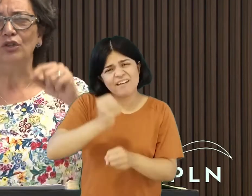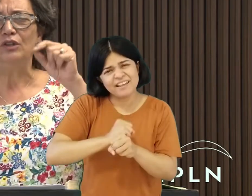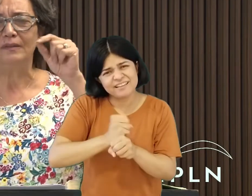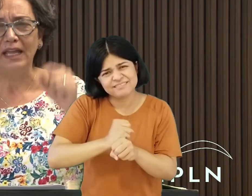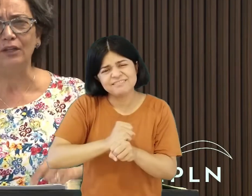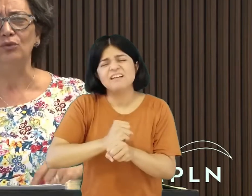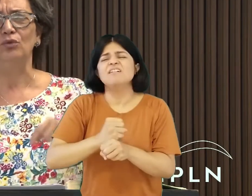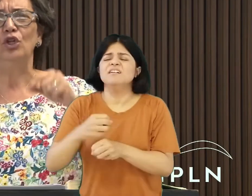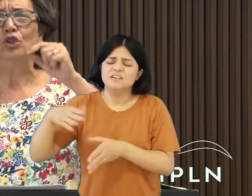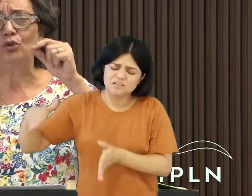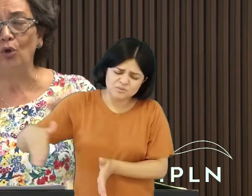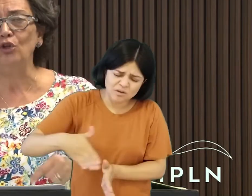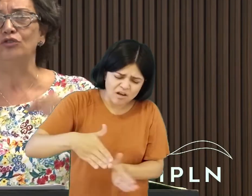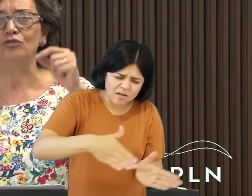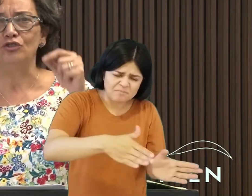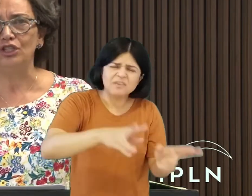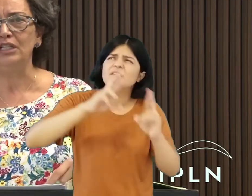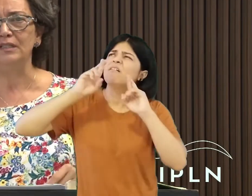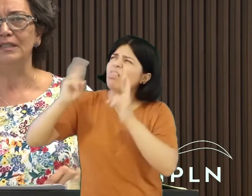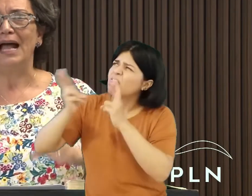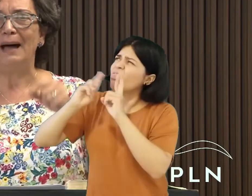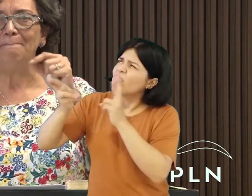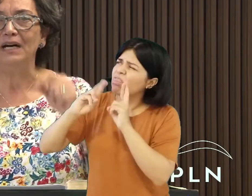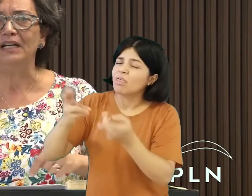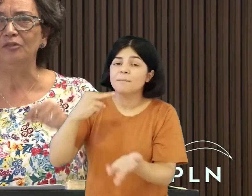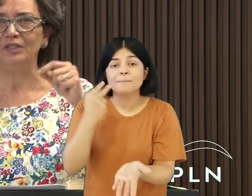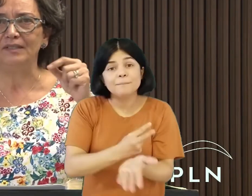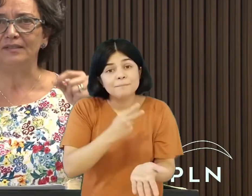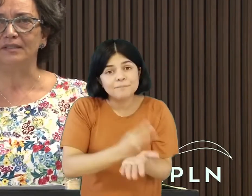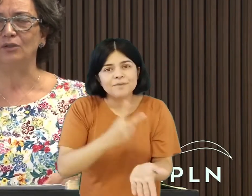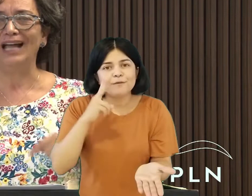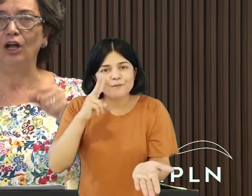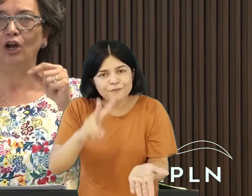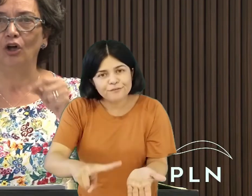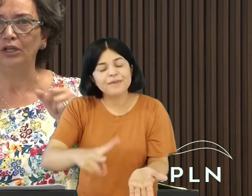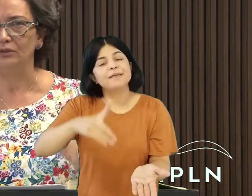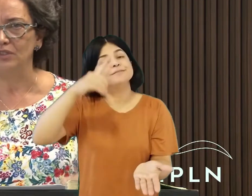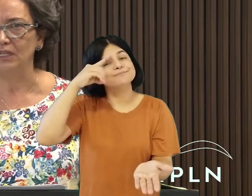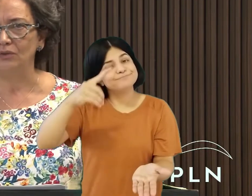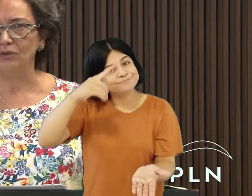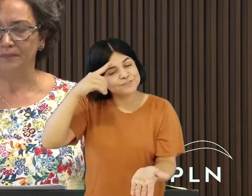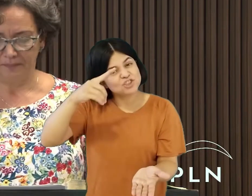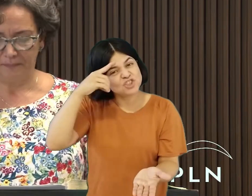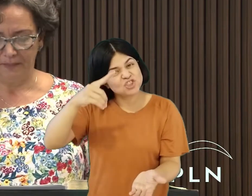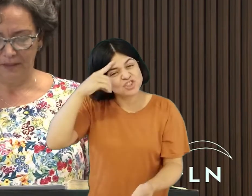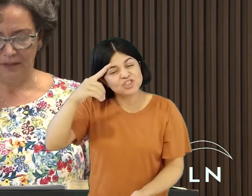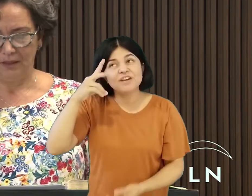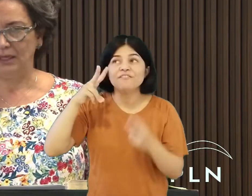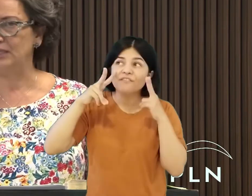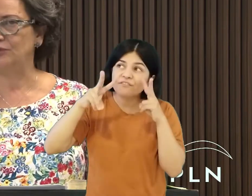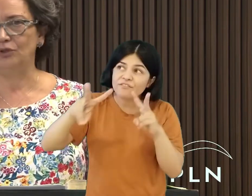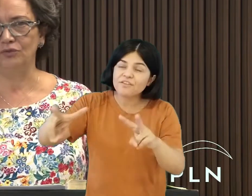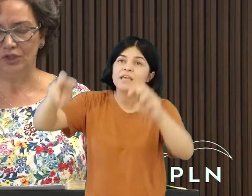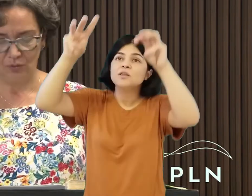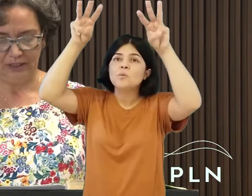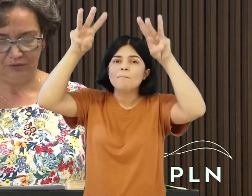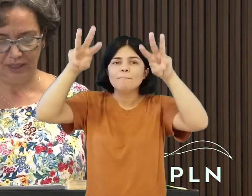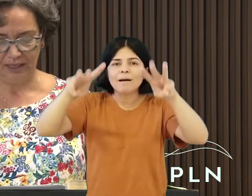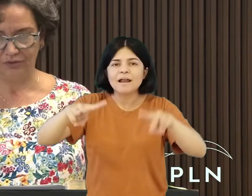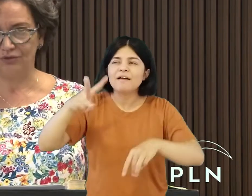mesmo tendo todos os dias a manifestação da glória do Senhor. Eles